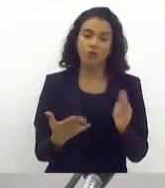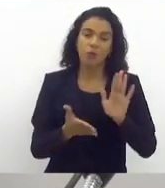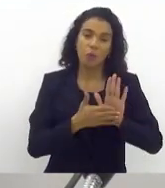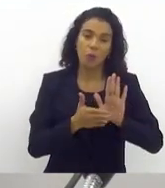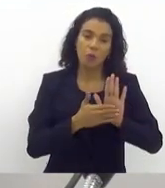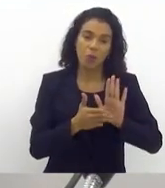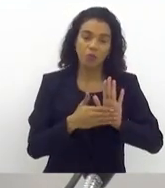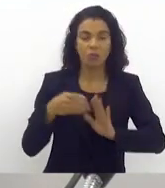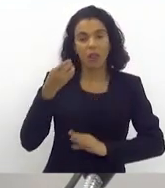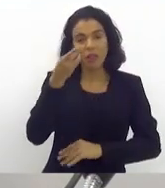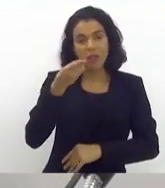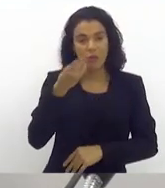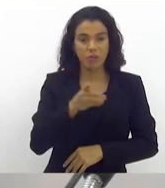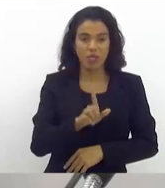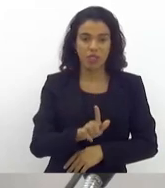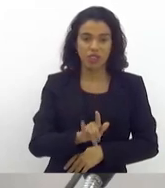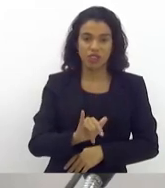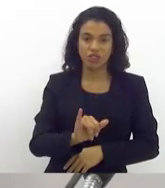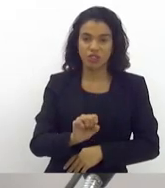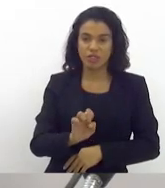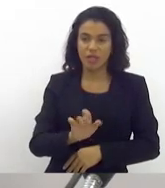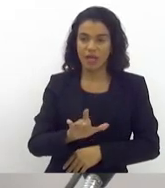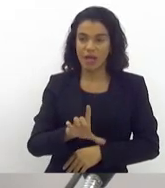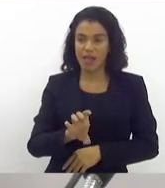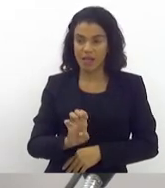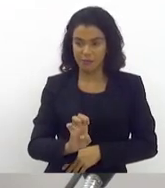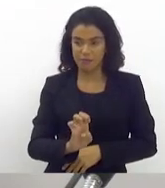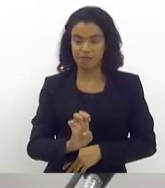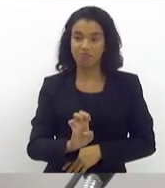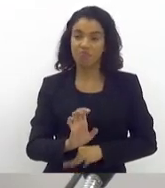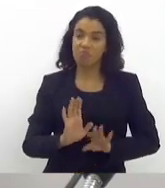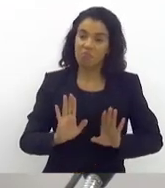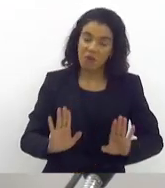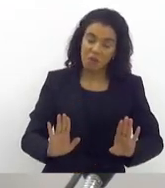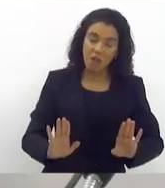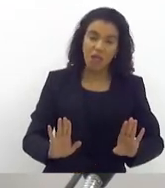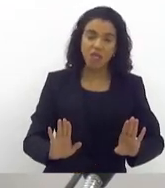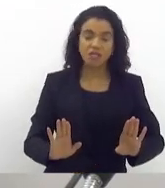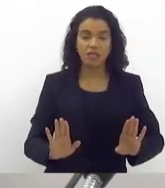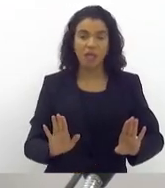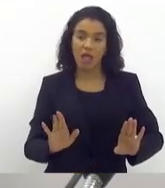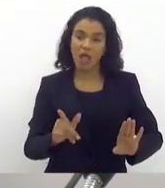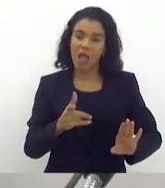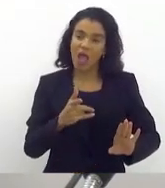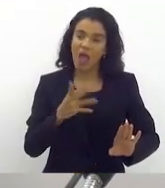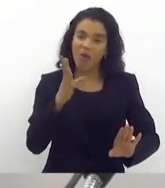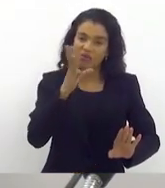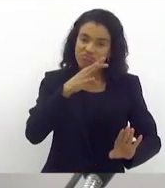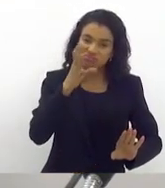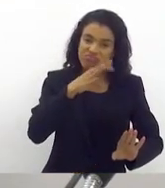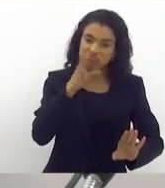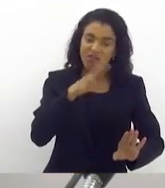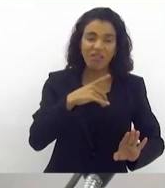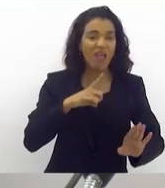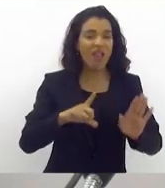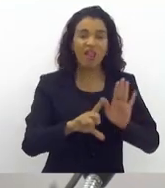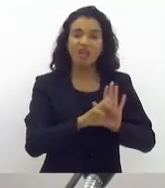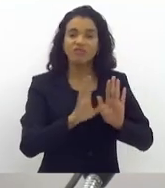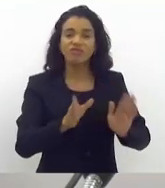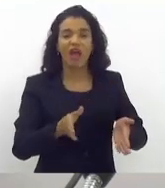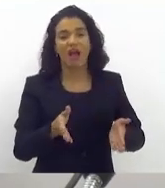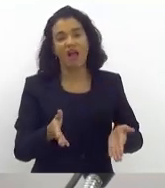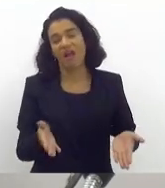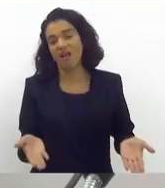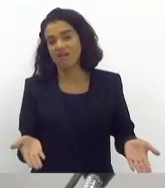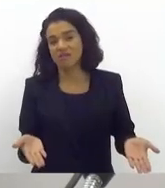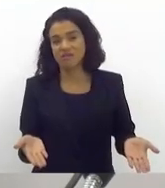deputada Gisele. No meu entendimento, o PL deveria fazer alguma menção, mas é uma forçação de barra porque tem uma lei própria. Então,